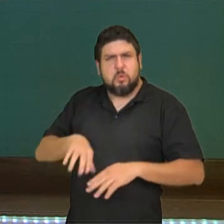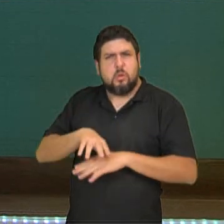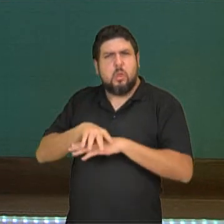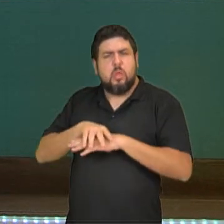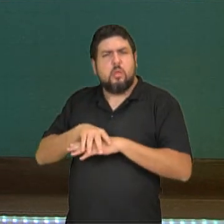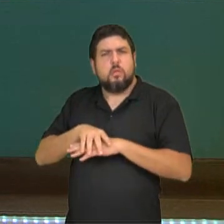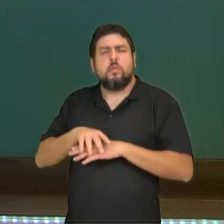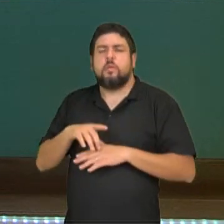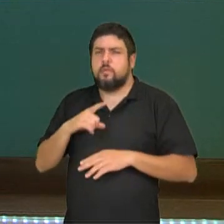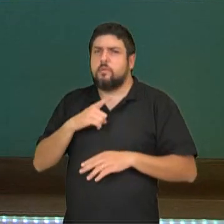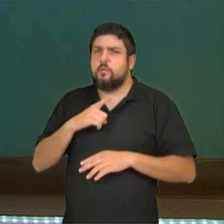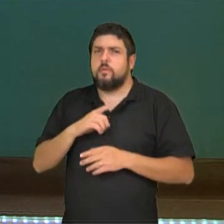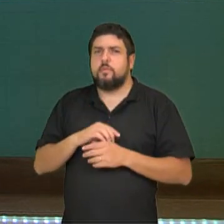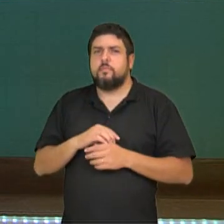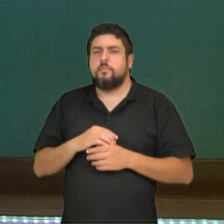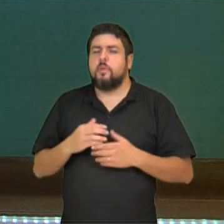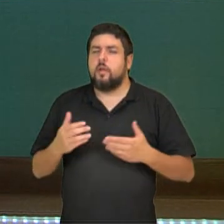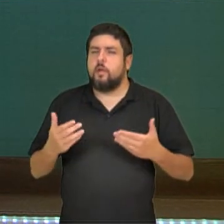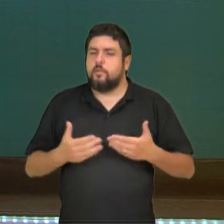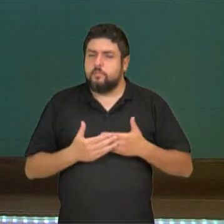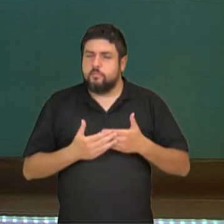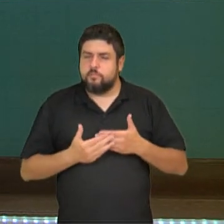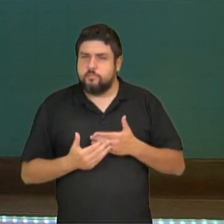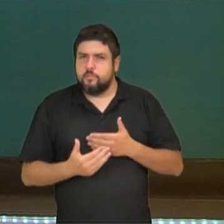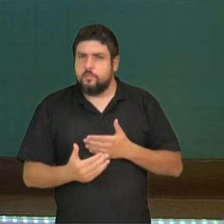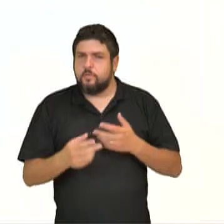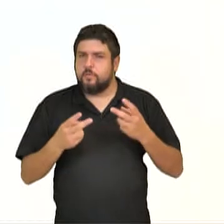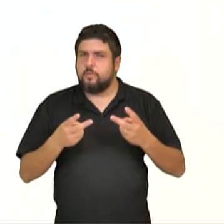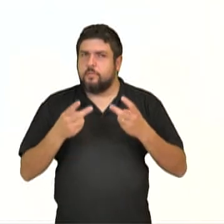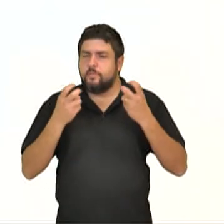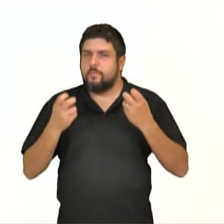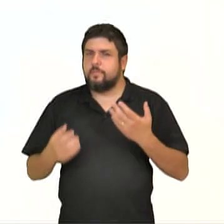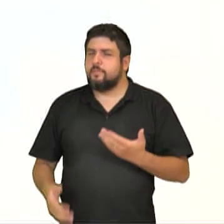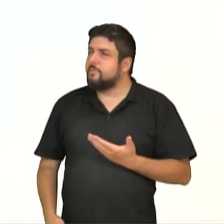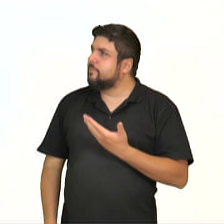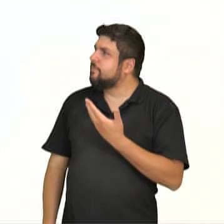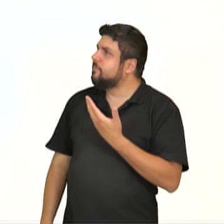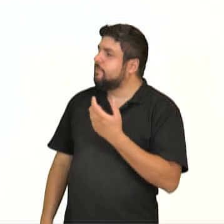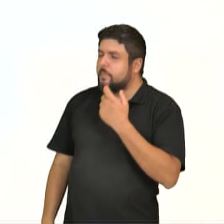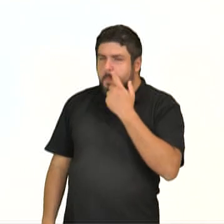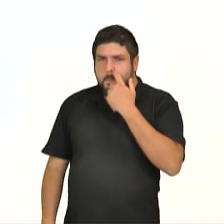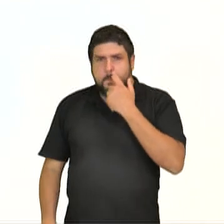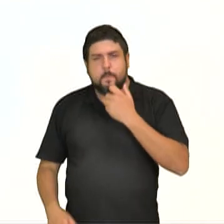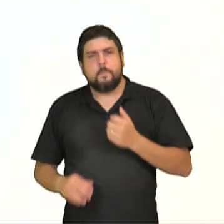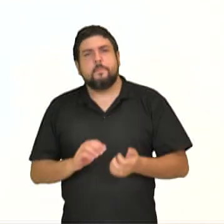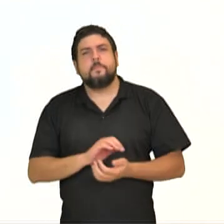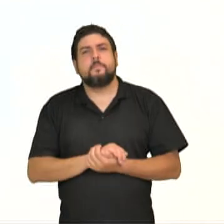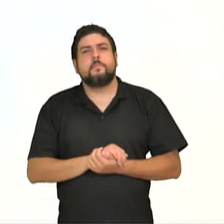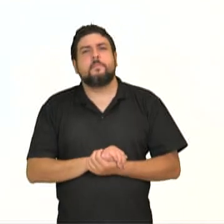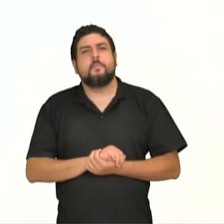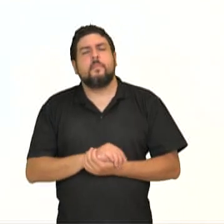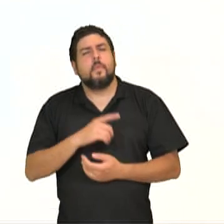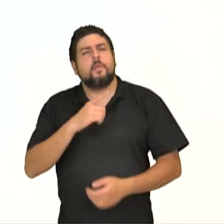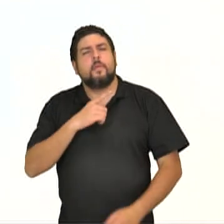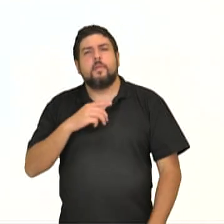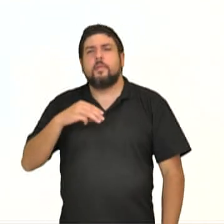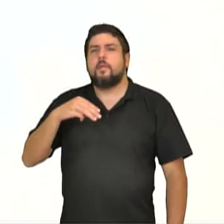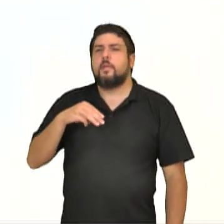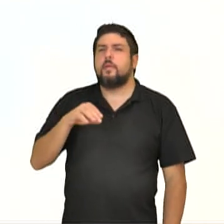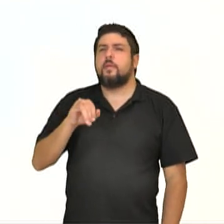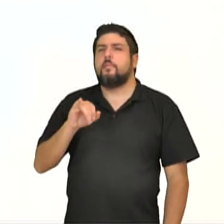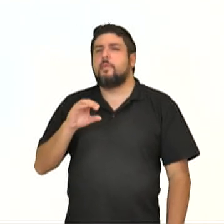doenças que a gente vai começar a perceber a partir de agora. Então, nós temos as micoses, que